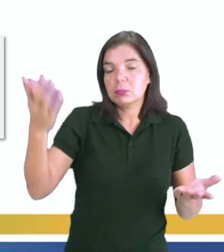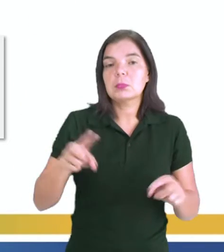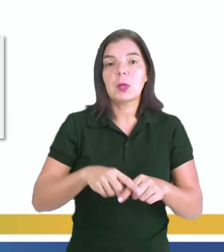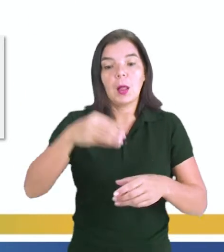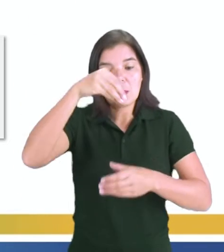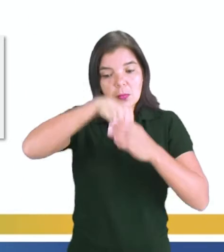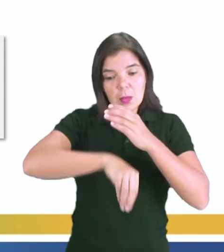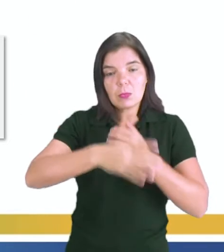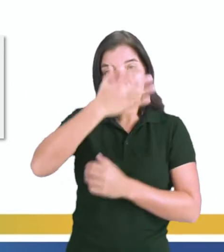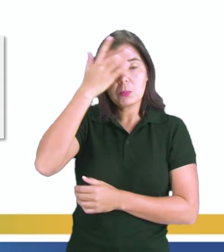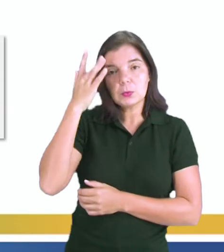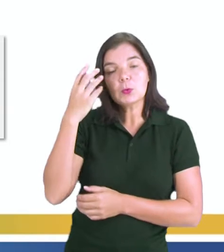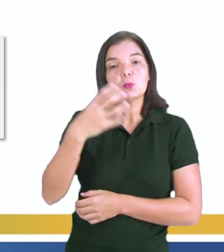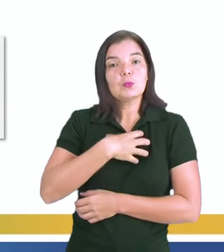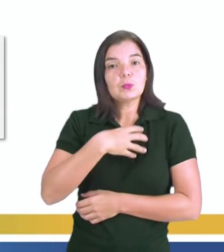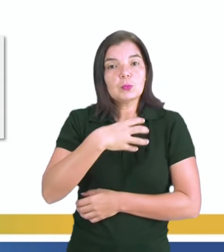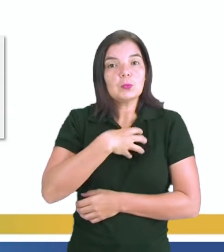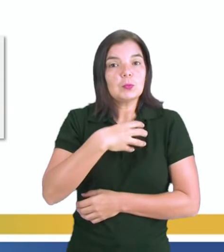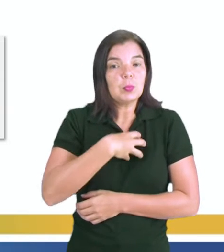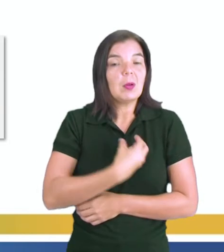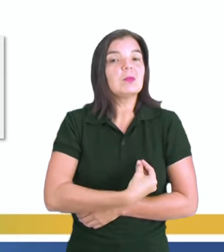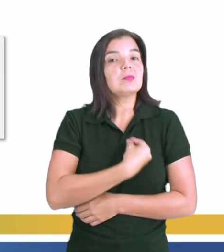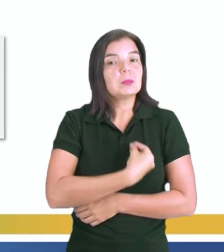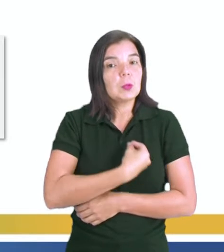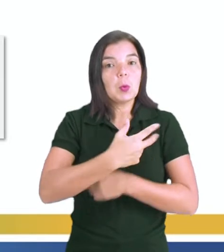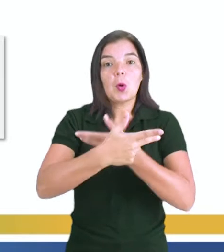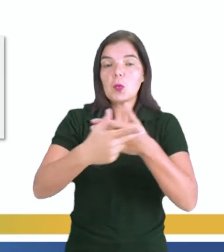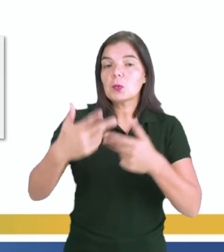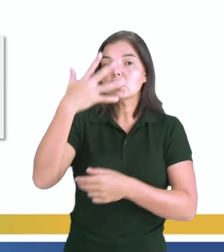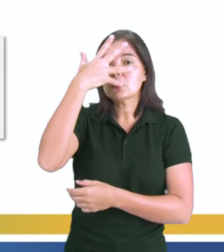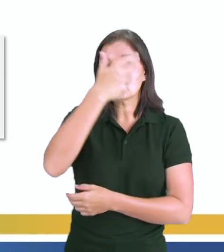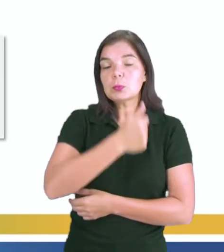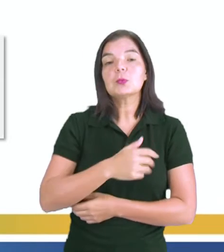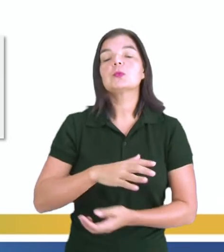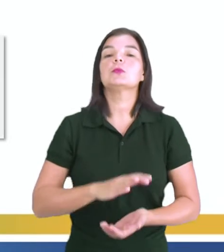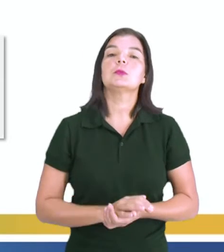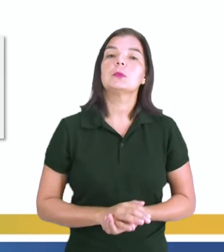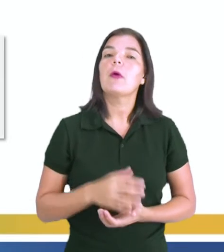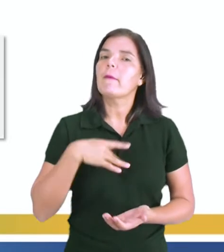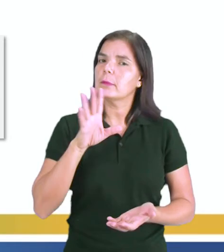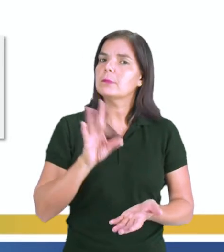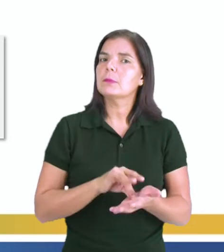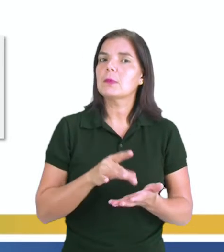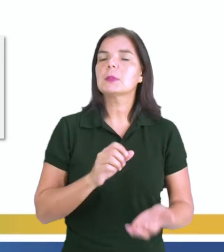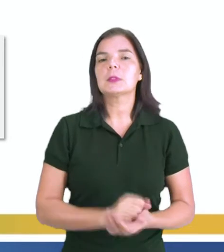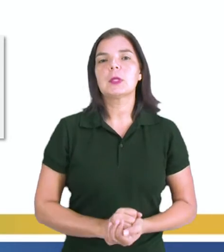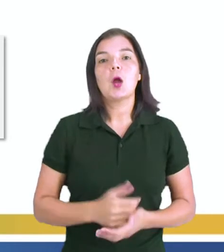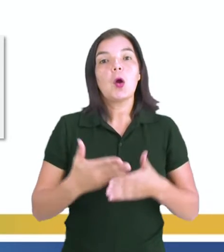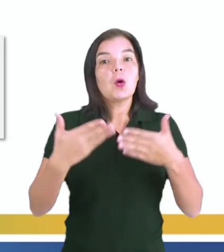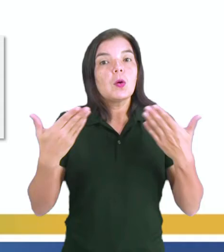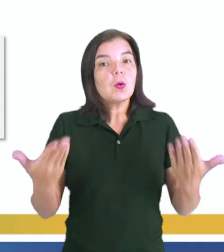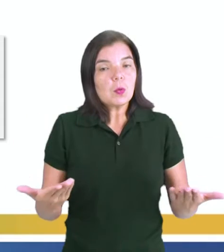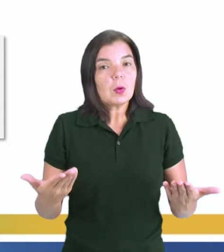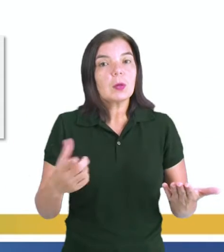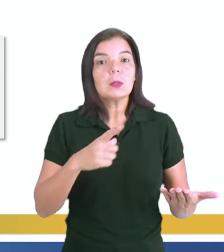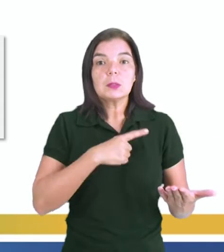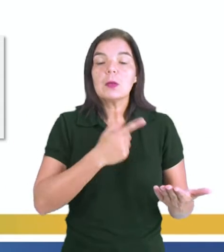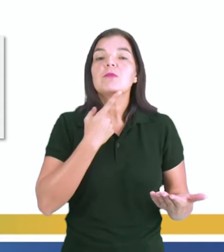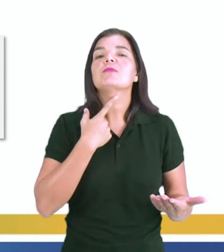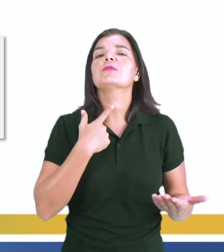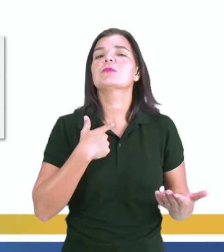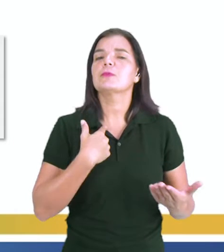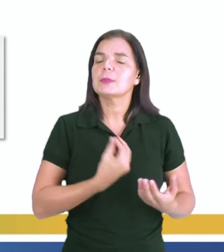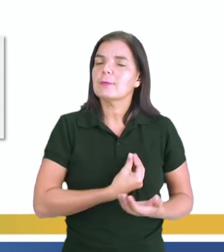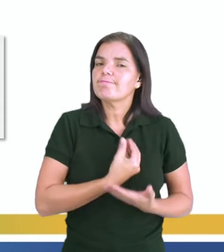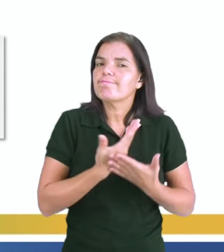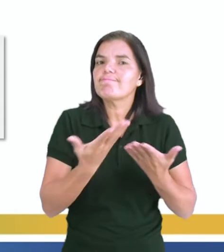vem dentro da gente, o sentimento de que existe alguma coisa bela, bonita e verdadeira, a qual a gente deseja